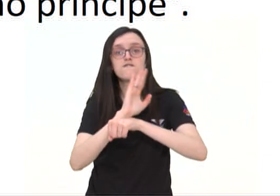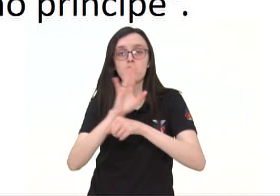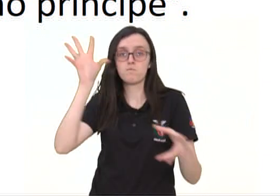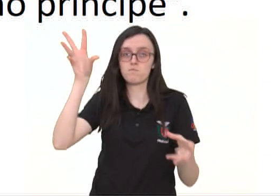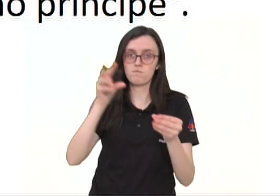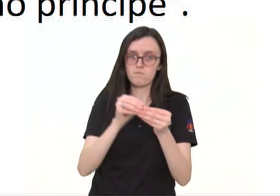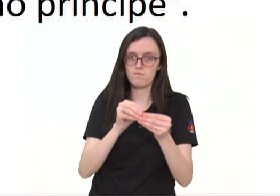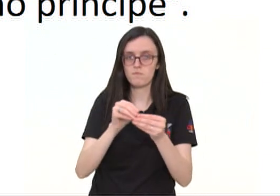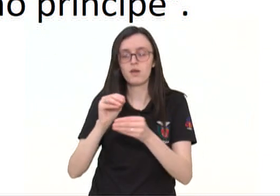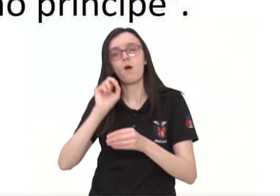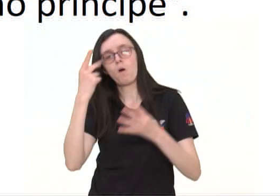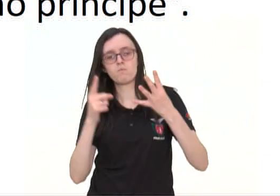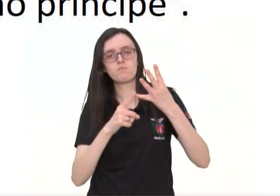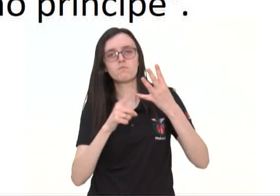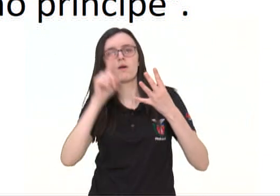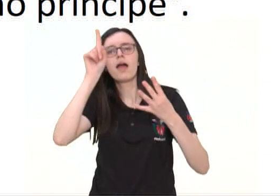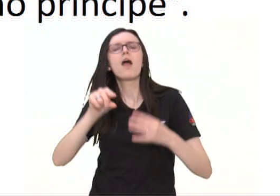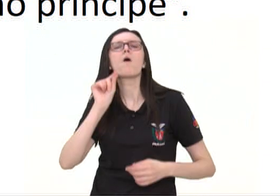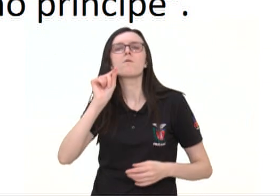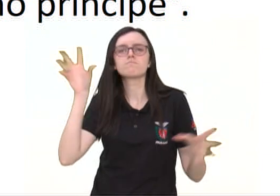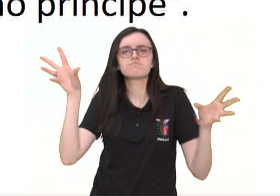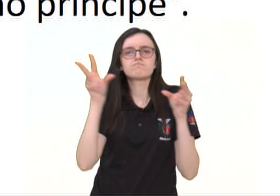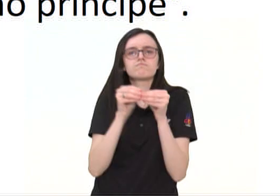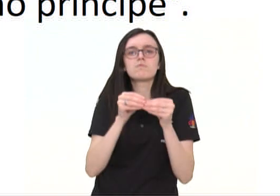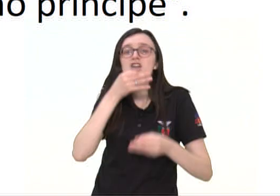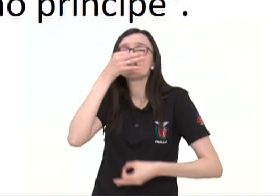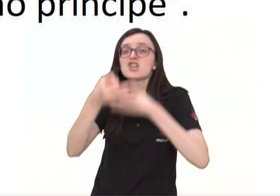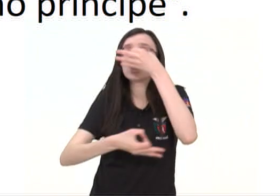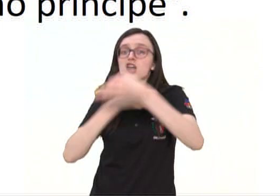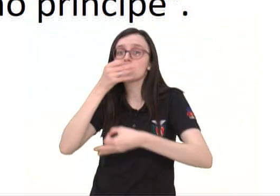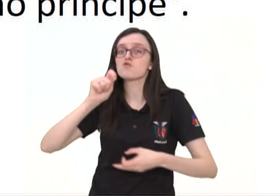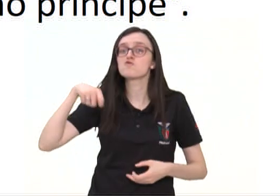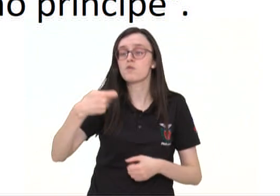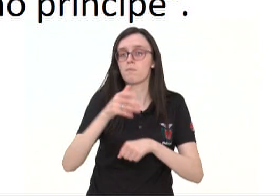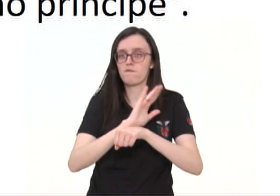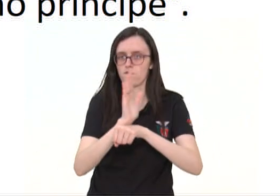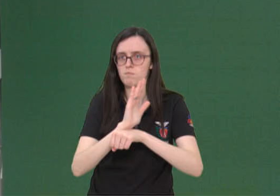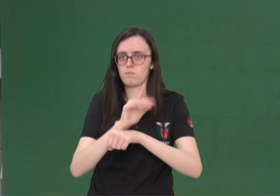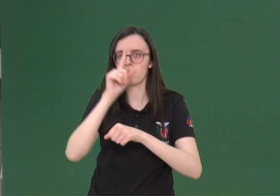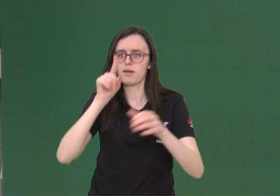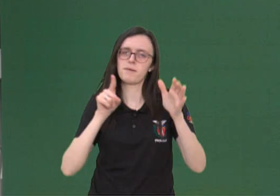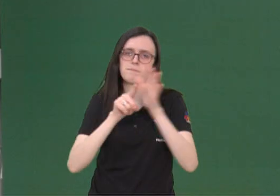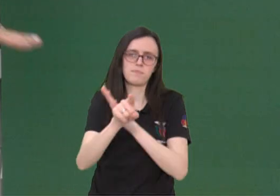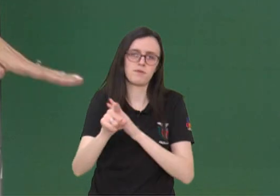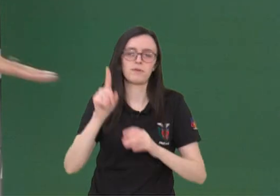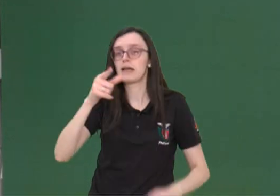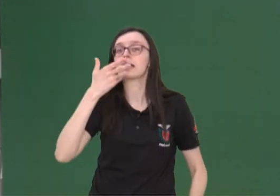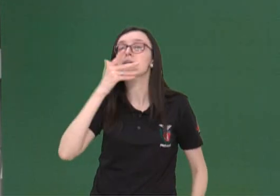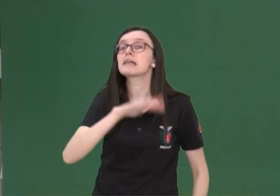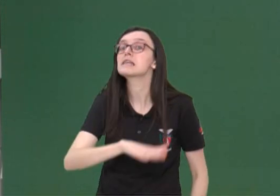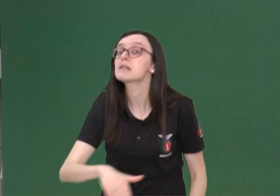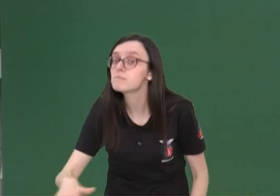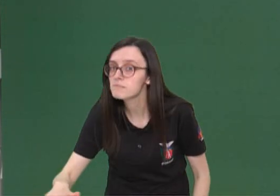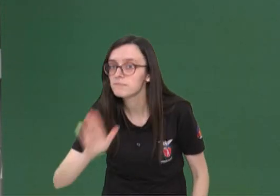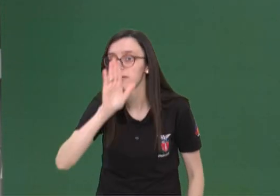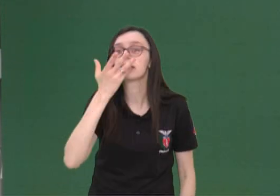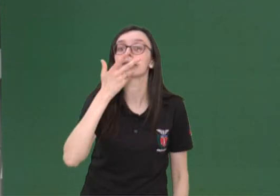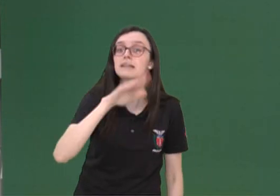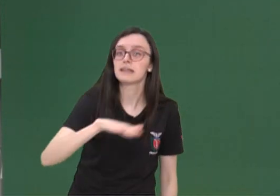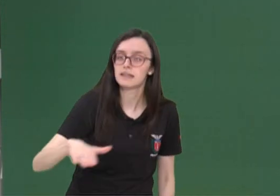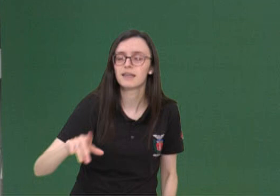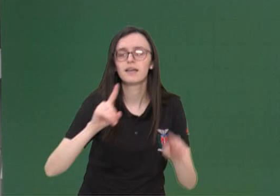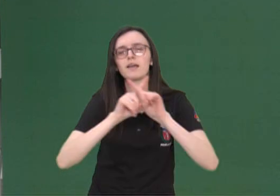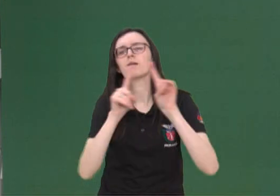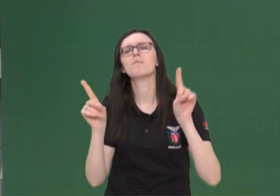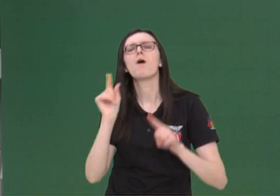resenha crítica do filme. Vejam, isso daqui é, pergunta para as crianças pequenininhas, Mas